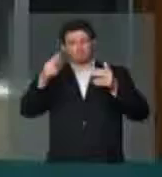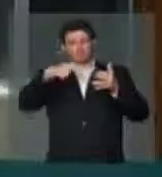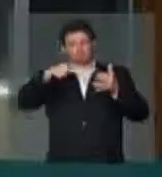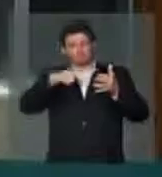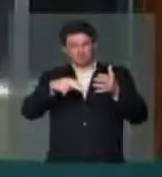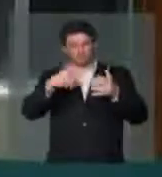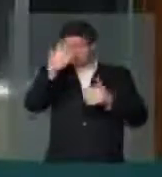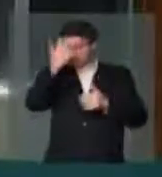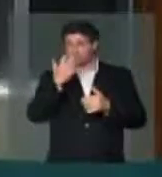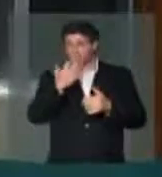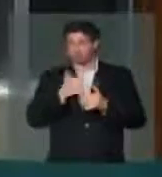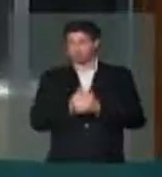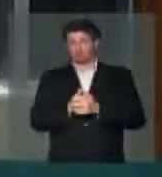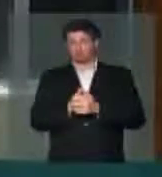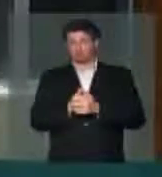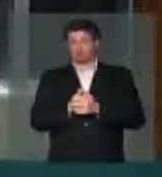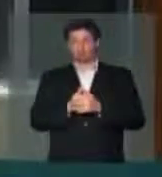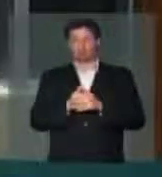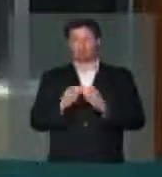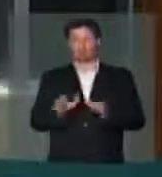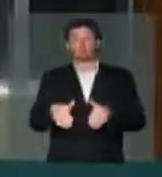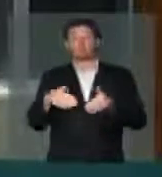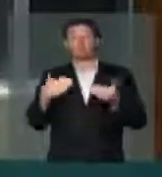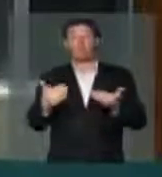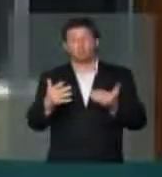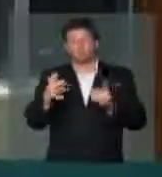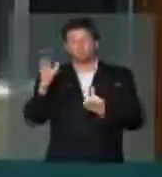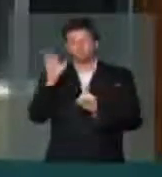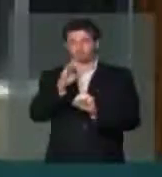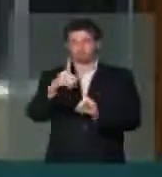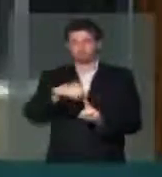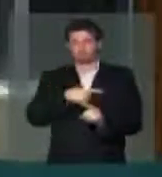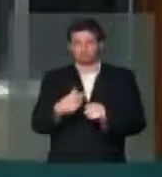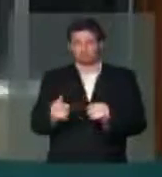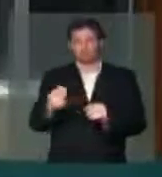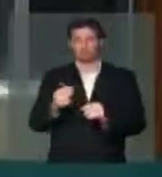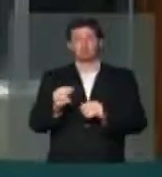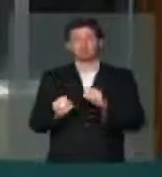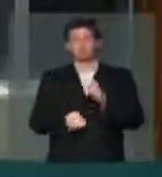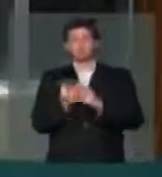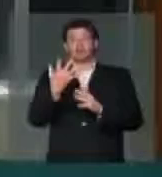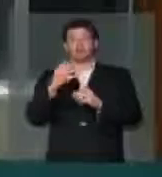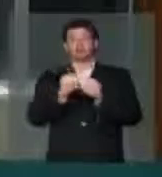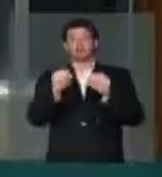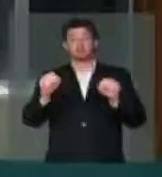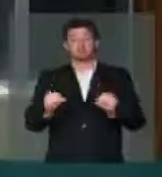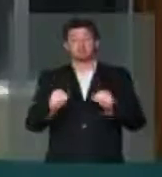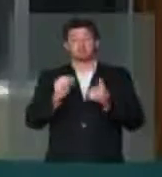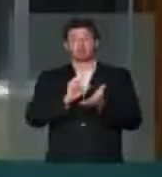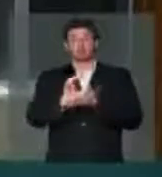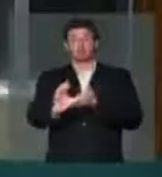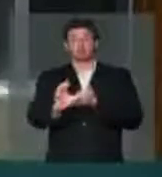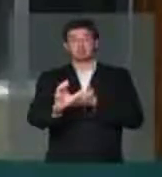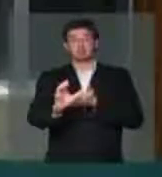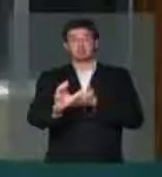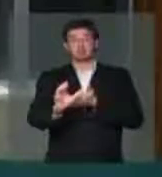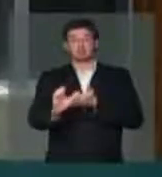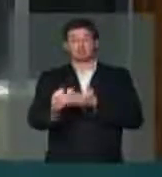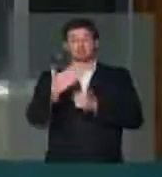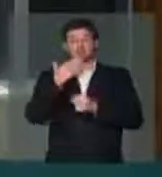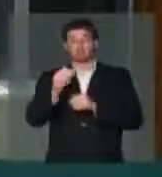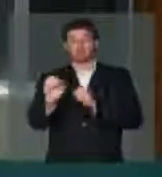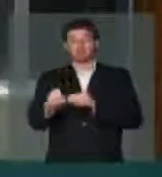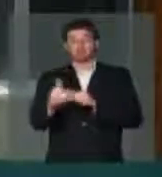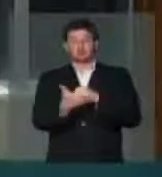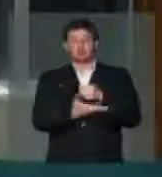com seriedade quais seriam os impactos da criação de um sistema de financiamento à